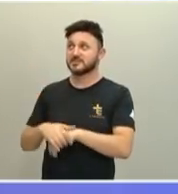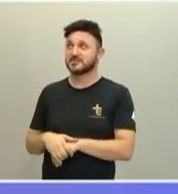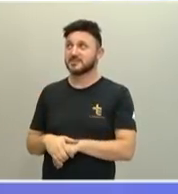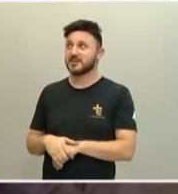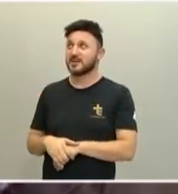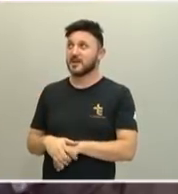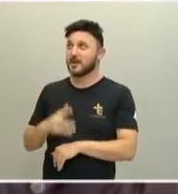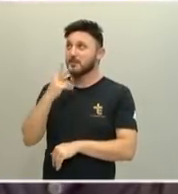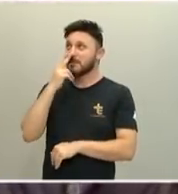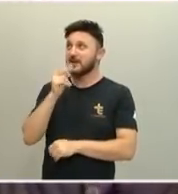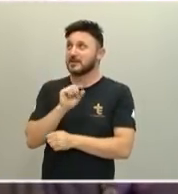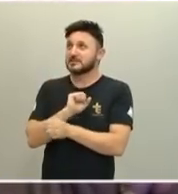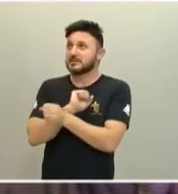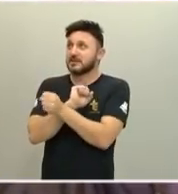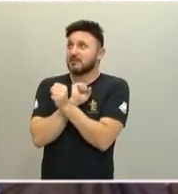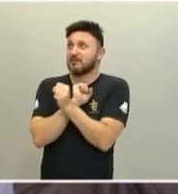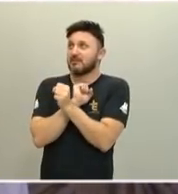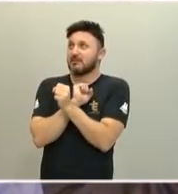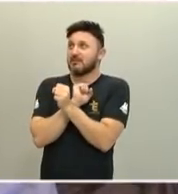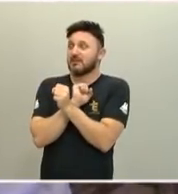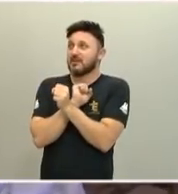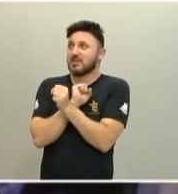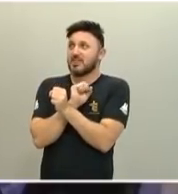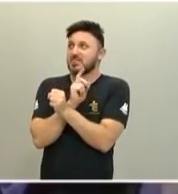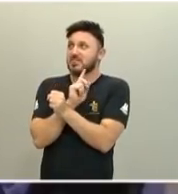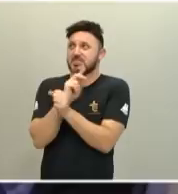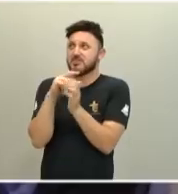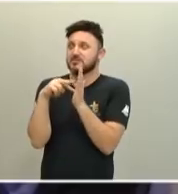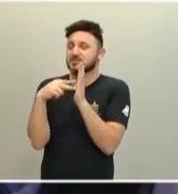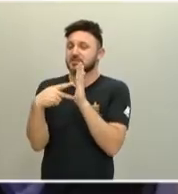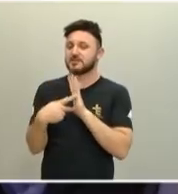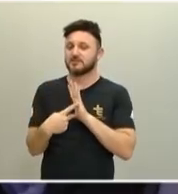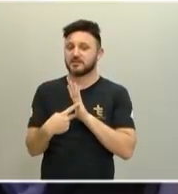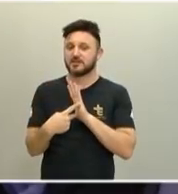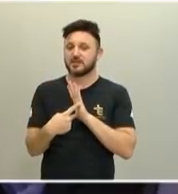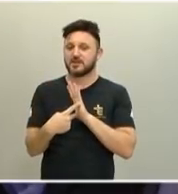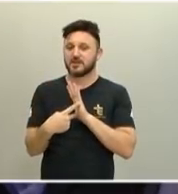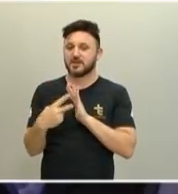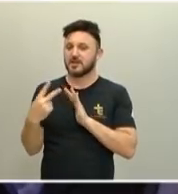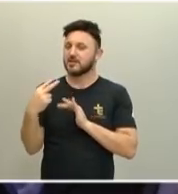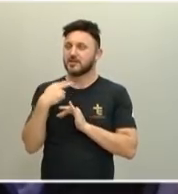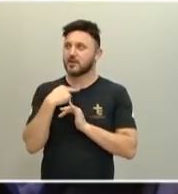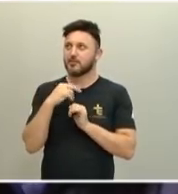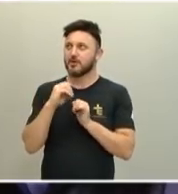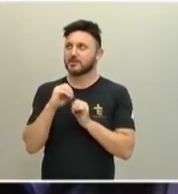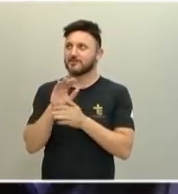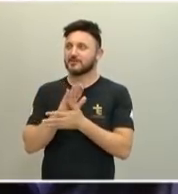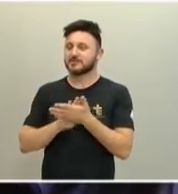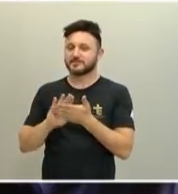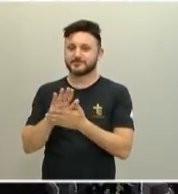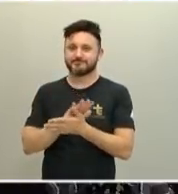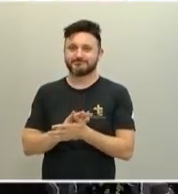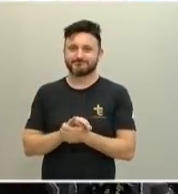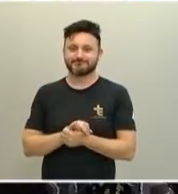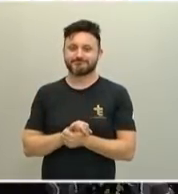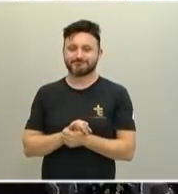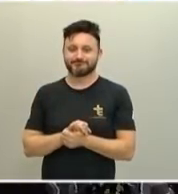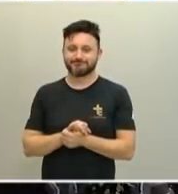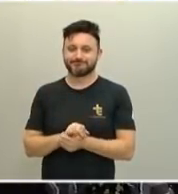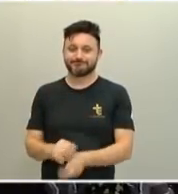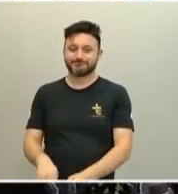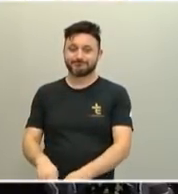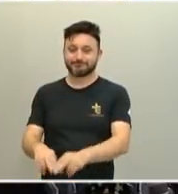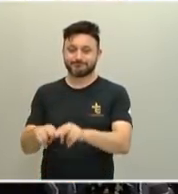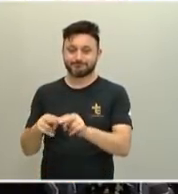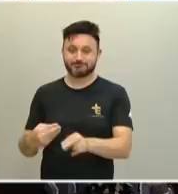estão atadas. Não significa que não podem fazer nada. Por isso eu estou